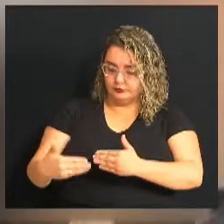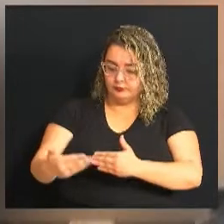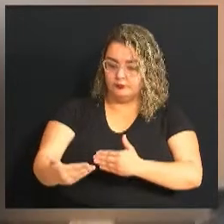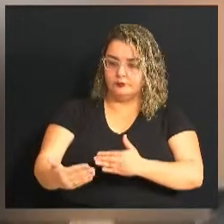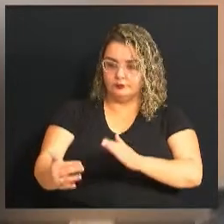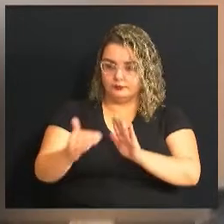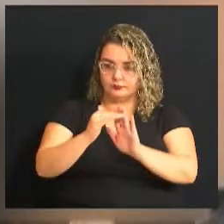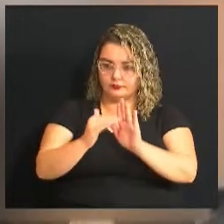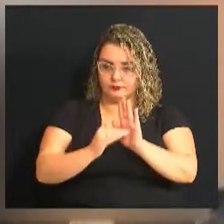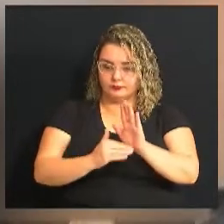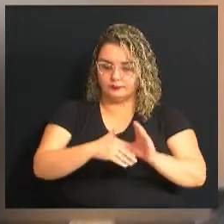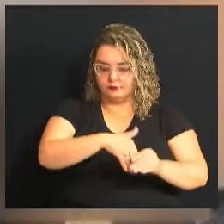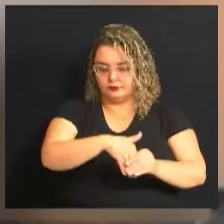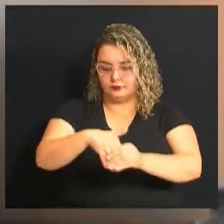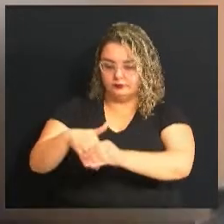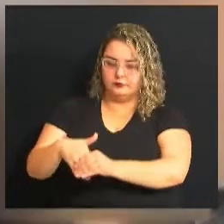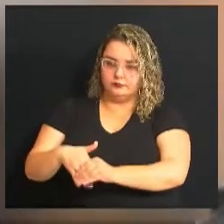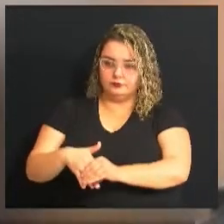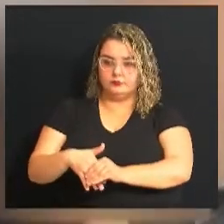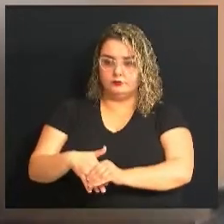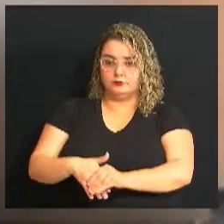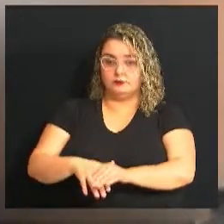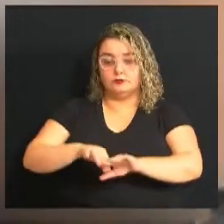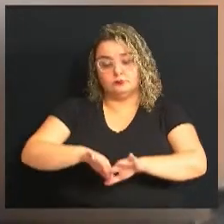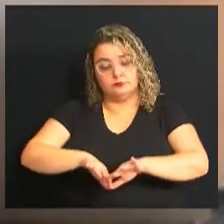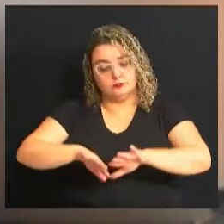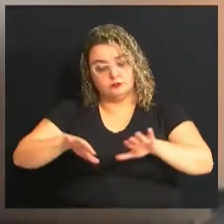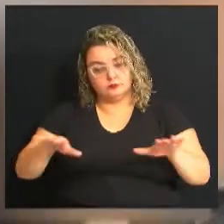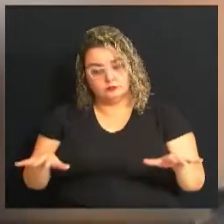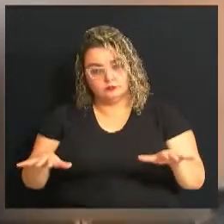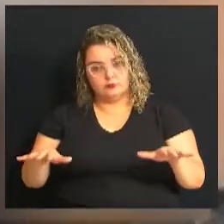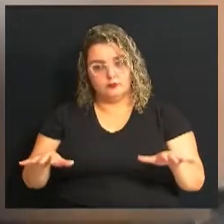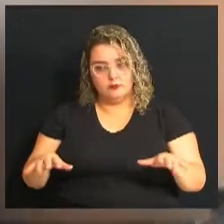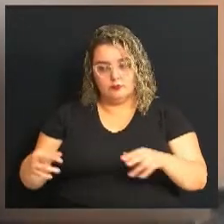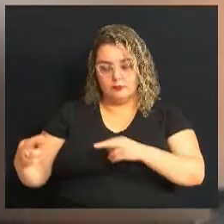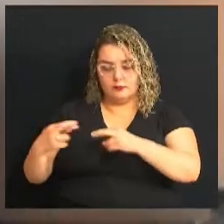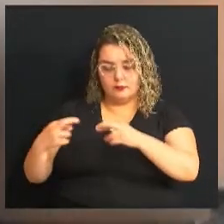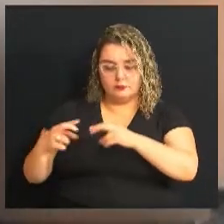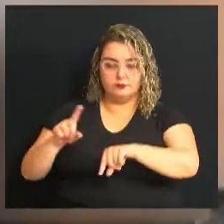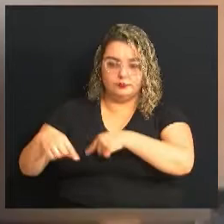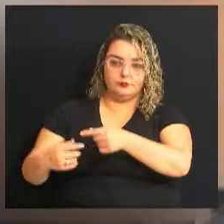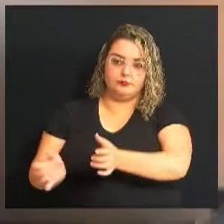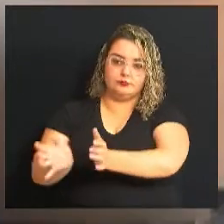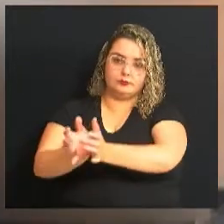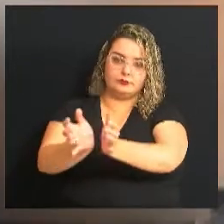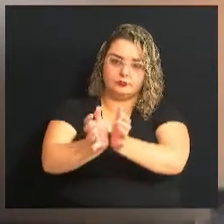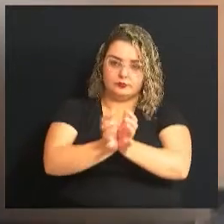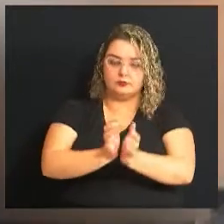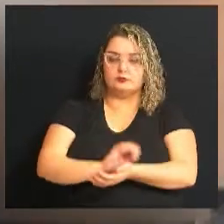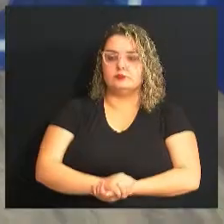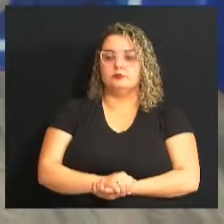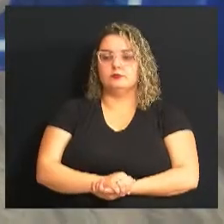colocadas em votação, salvo aquelas que devam passar pela análise de outras comissões de mérito.